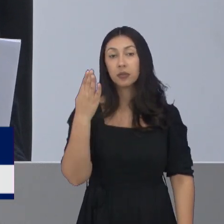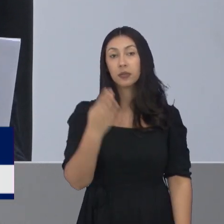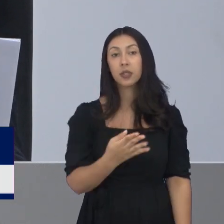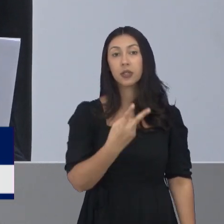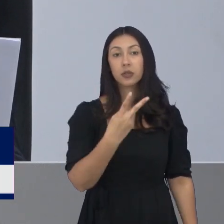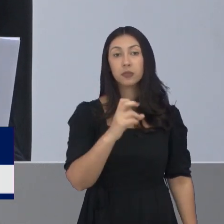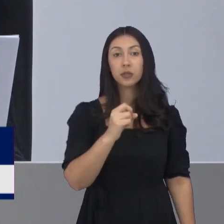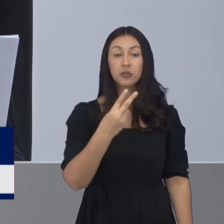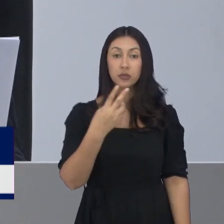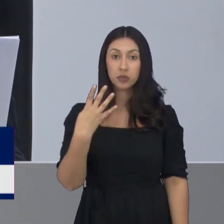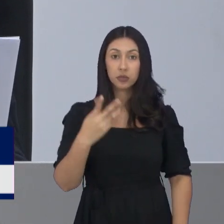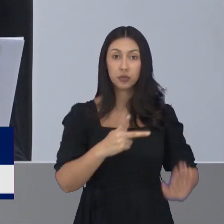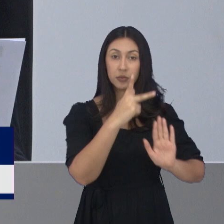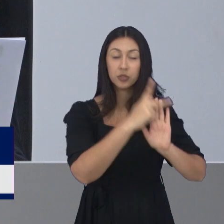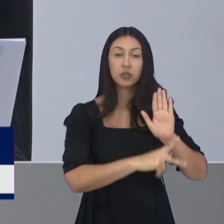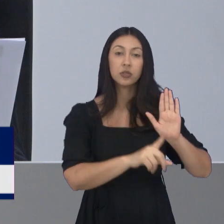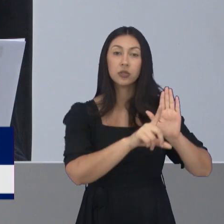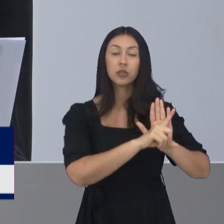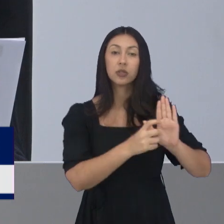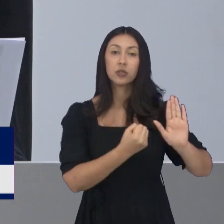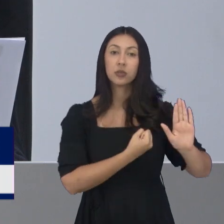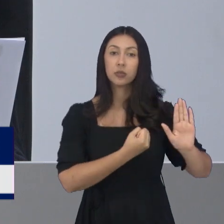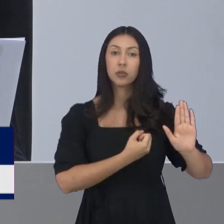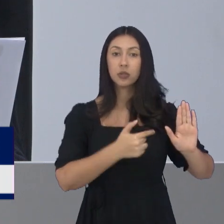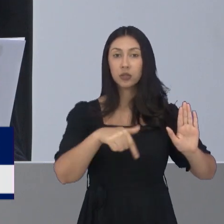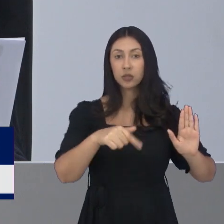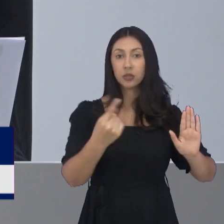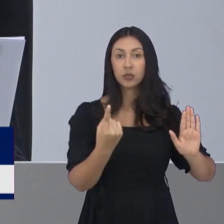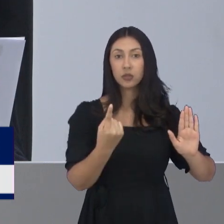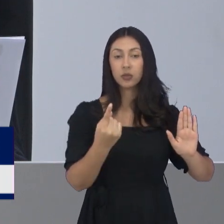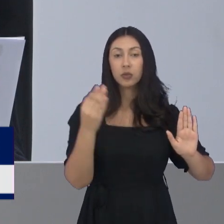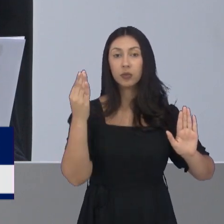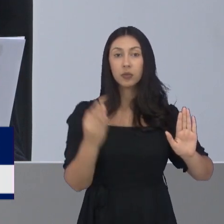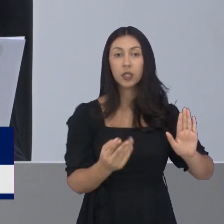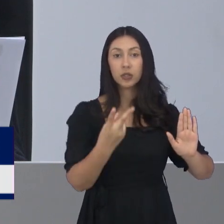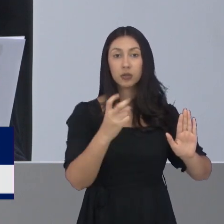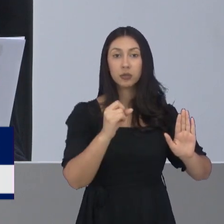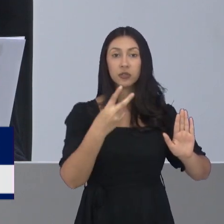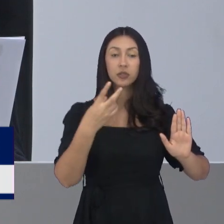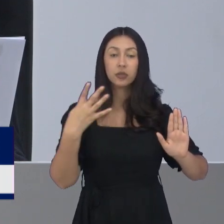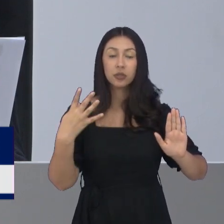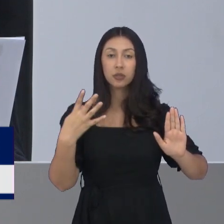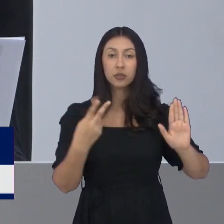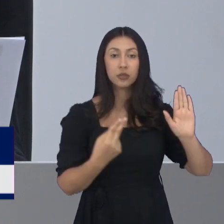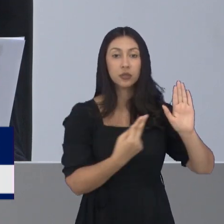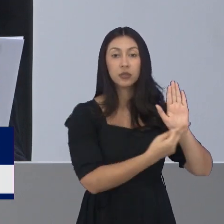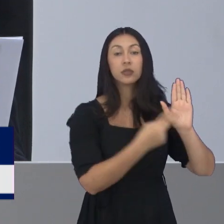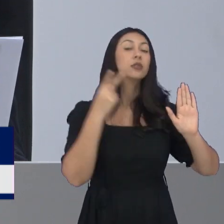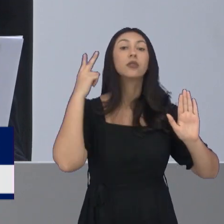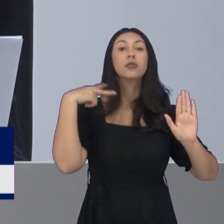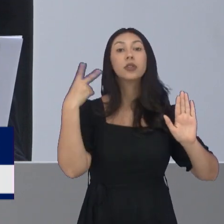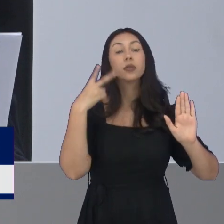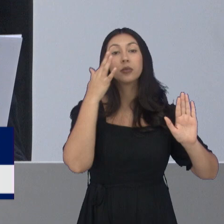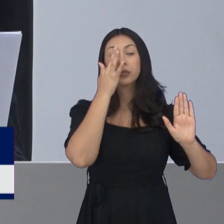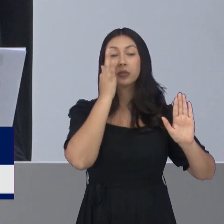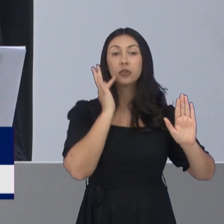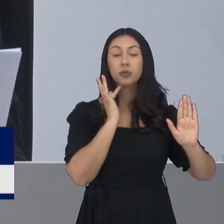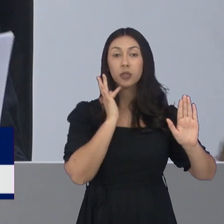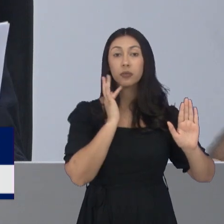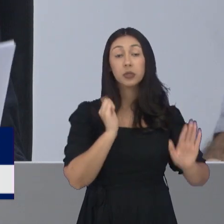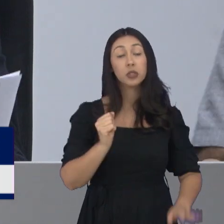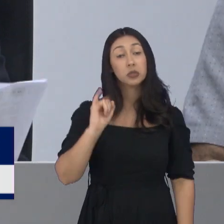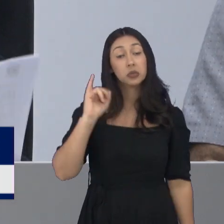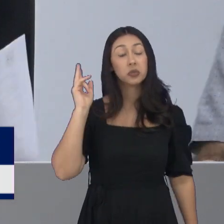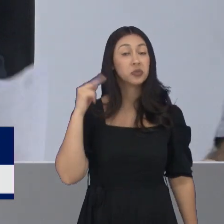2542/2024, projeto de lei número 71/2024, autoria do vereador Fabão Zagueiro.